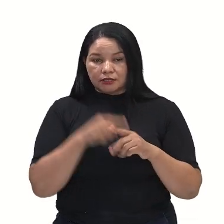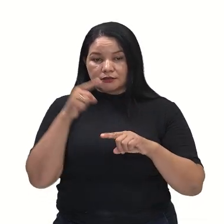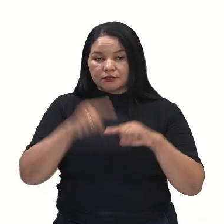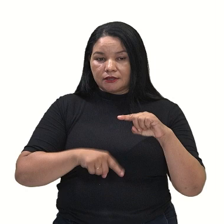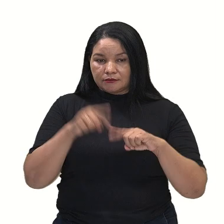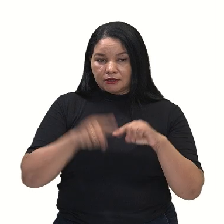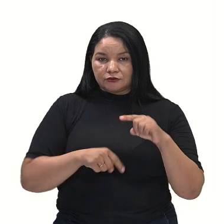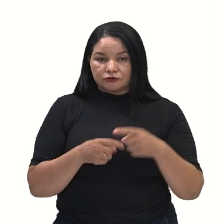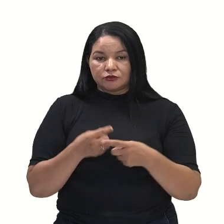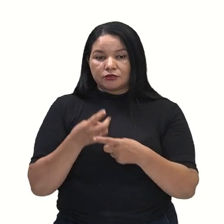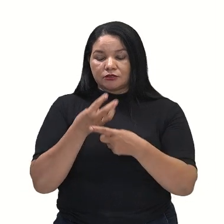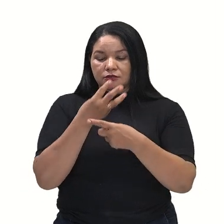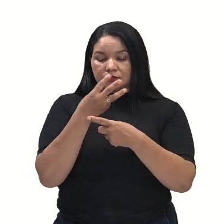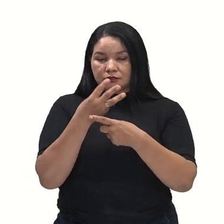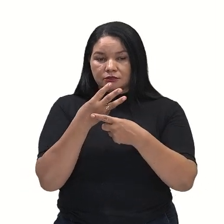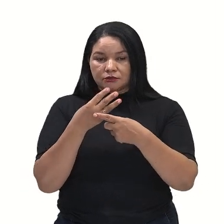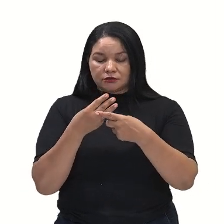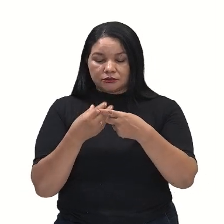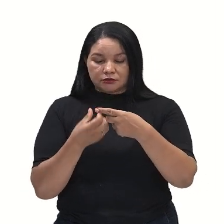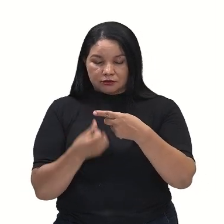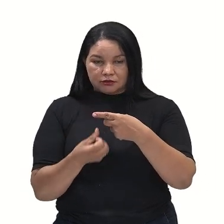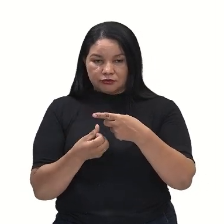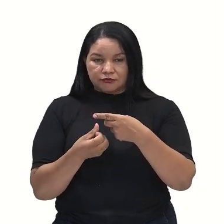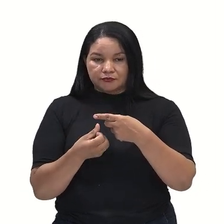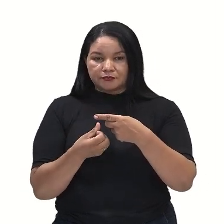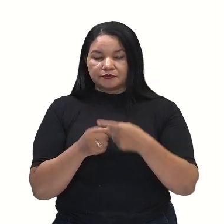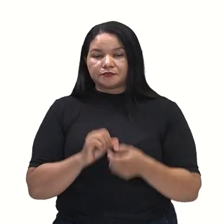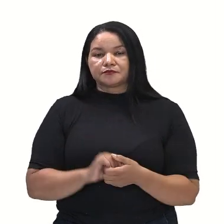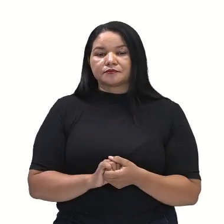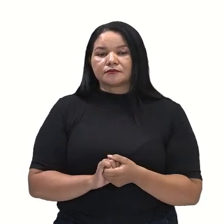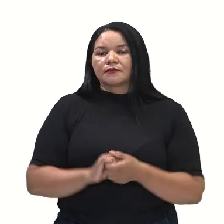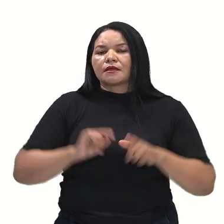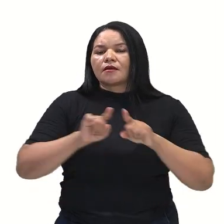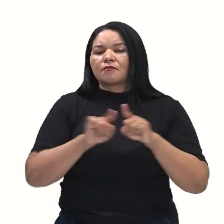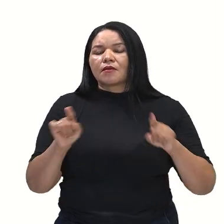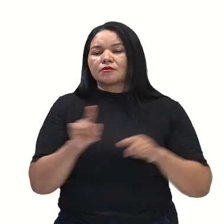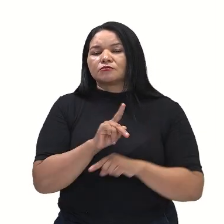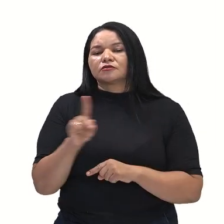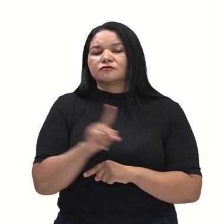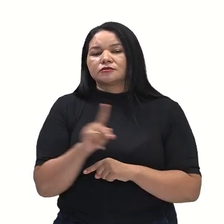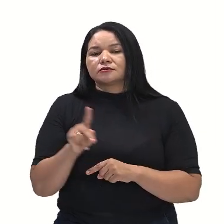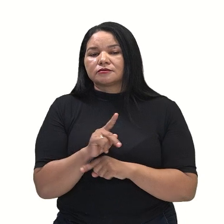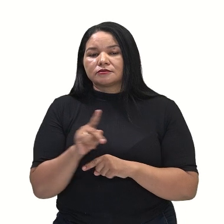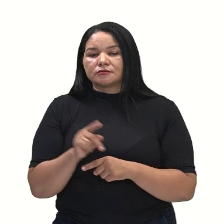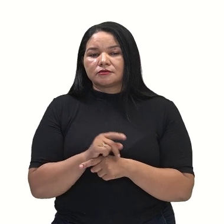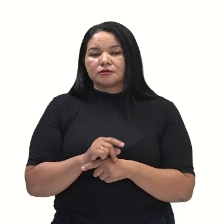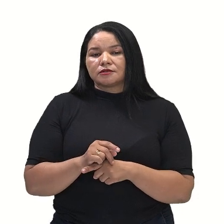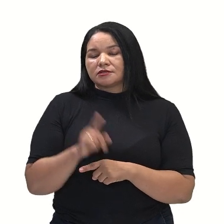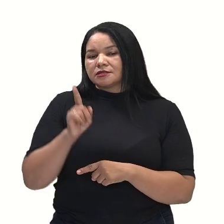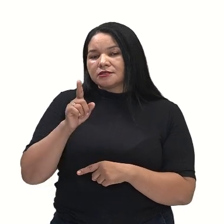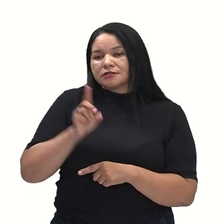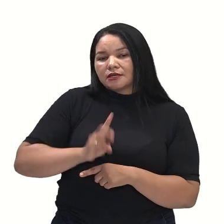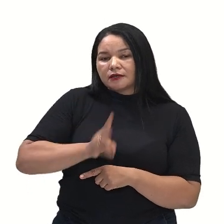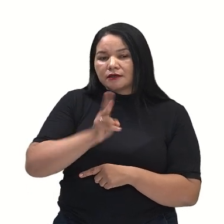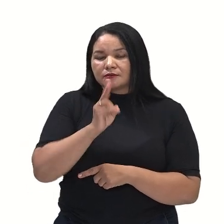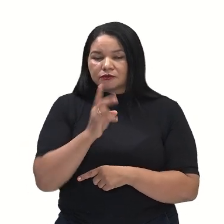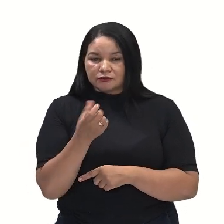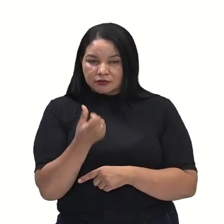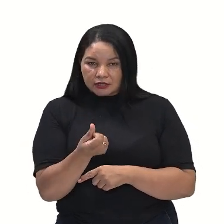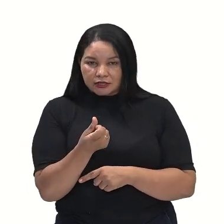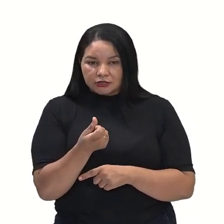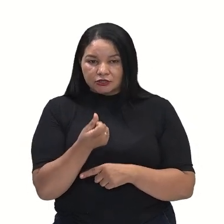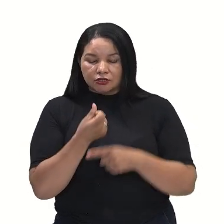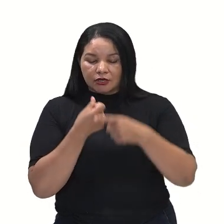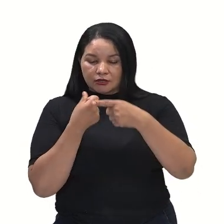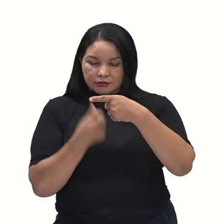elementos dentro de um universo de 6. Professor, por que o senhor está colocando sempre o 6 aí embaixo? Porque são